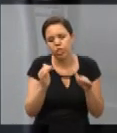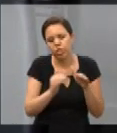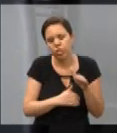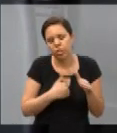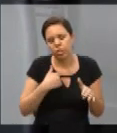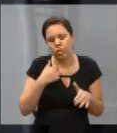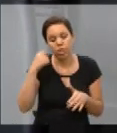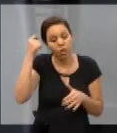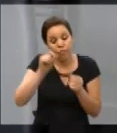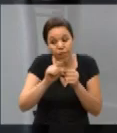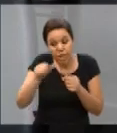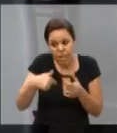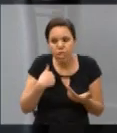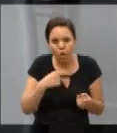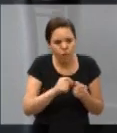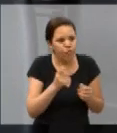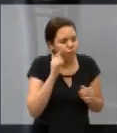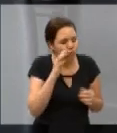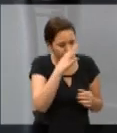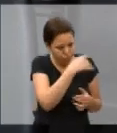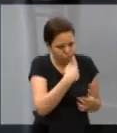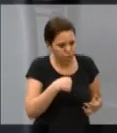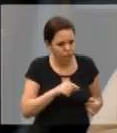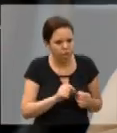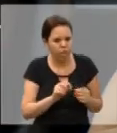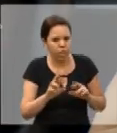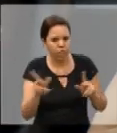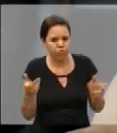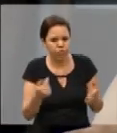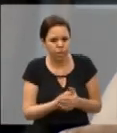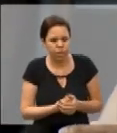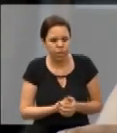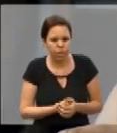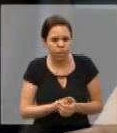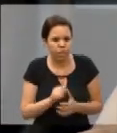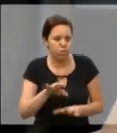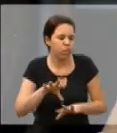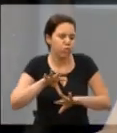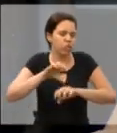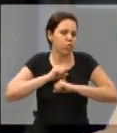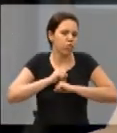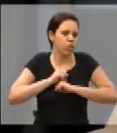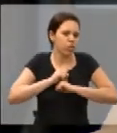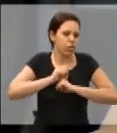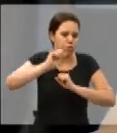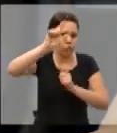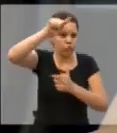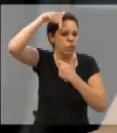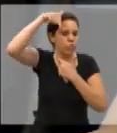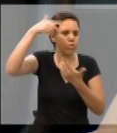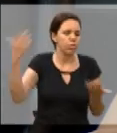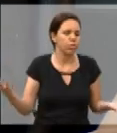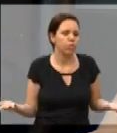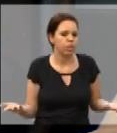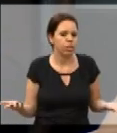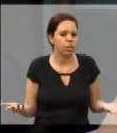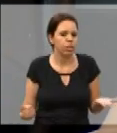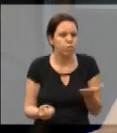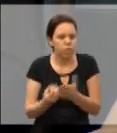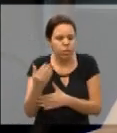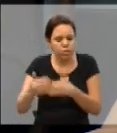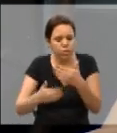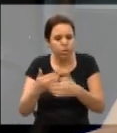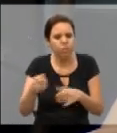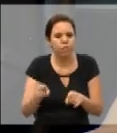fiz. Porque eu acho que você pega o ar da personagem, assim. Mas eu fui criando também a